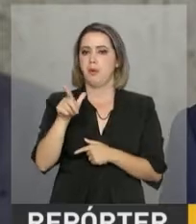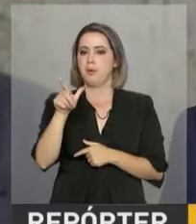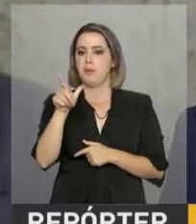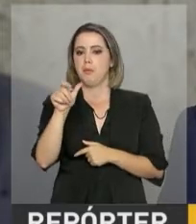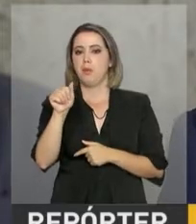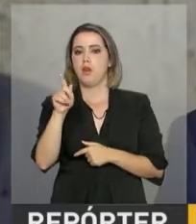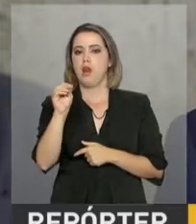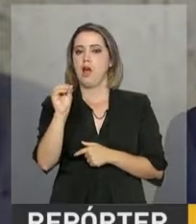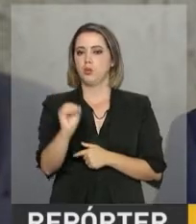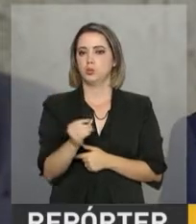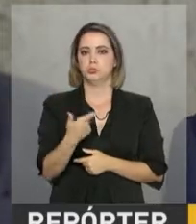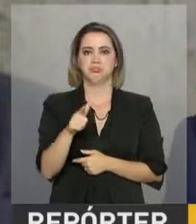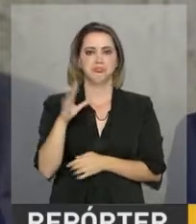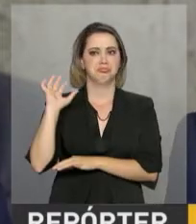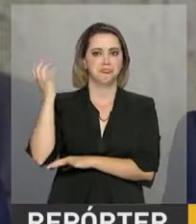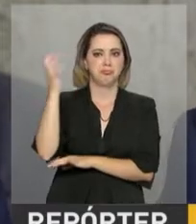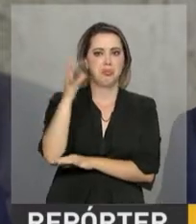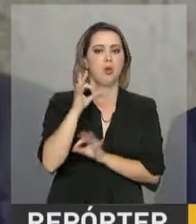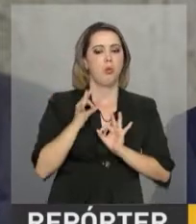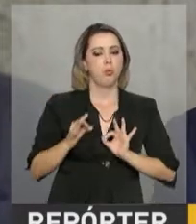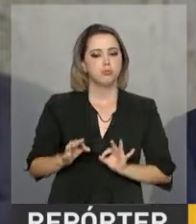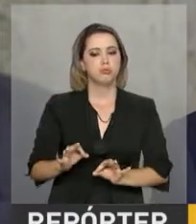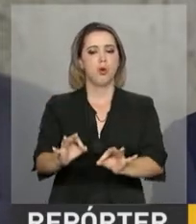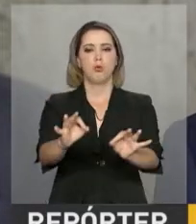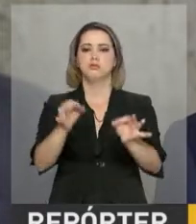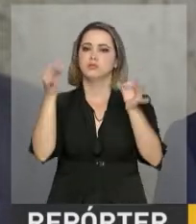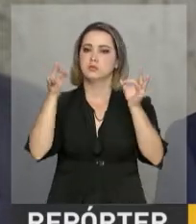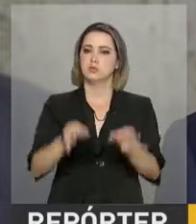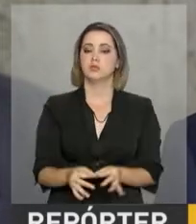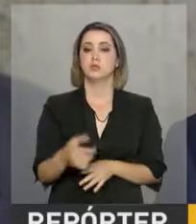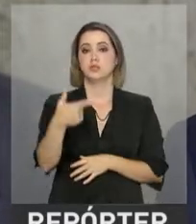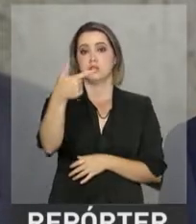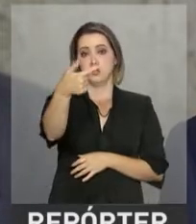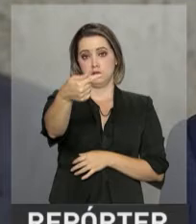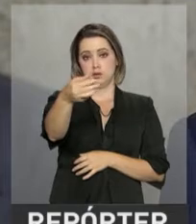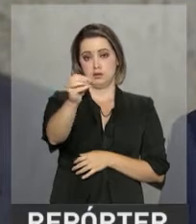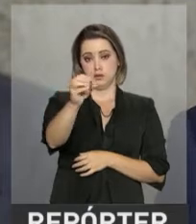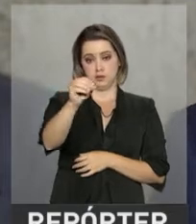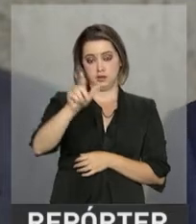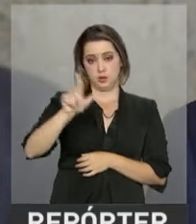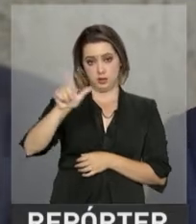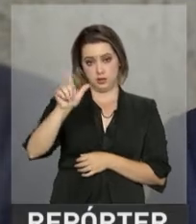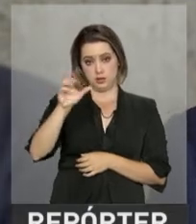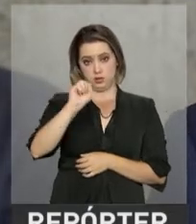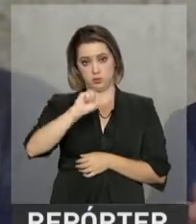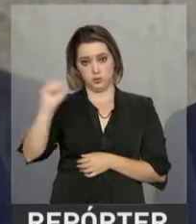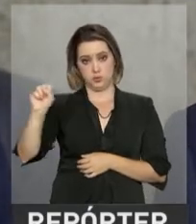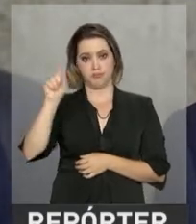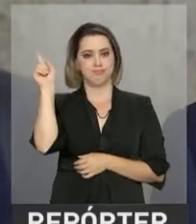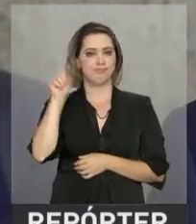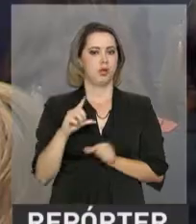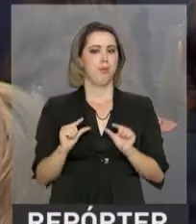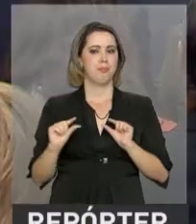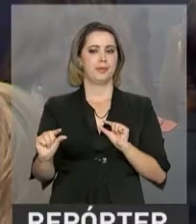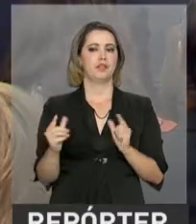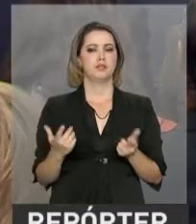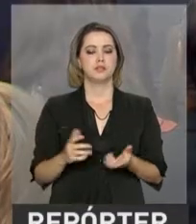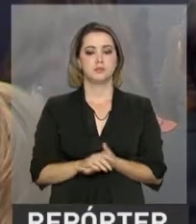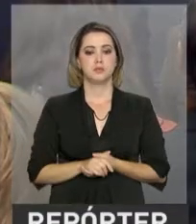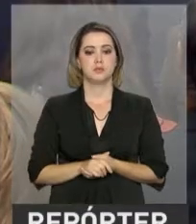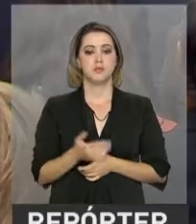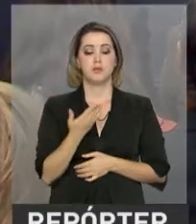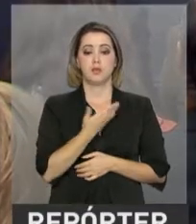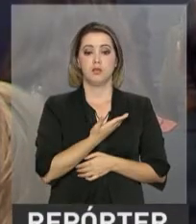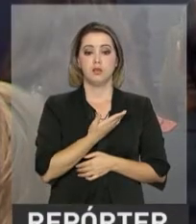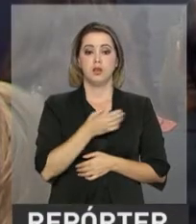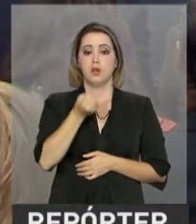impacto ambiental sobre o Lago Paranoá. Essa captação de 700 litros por segundo é insignificante. No discurso